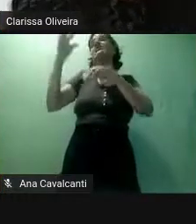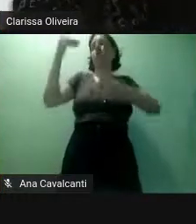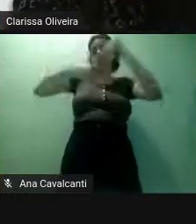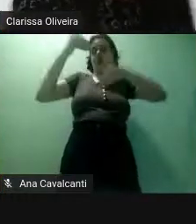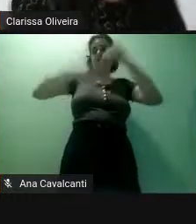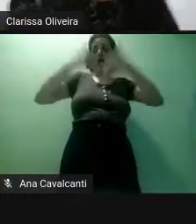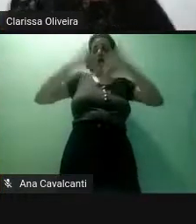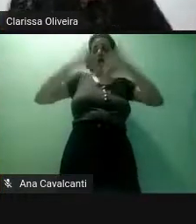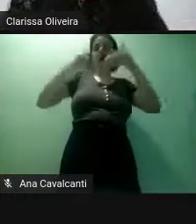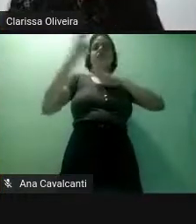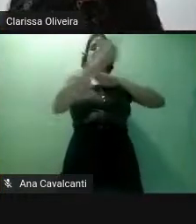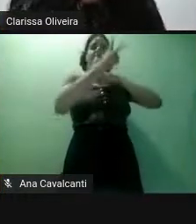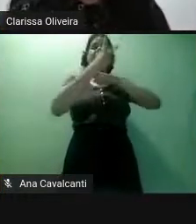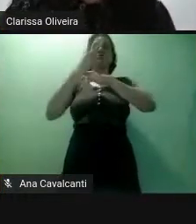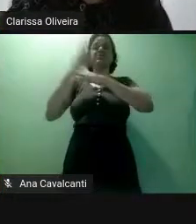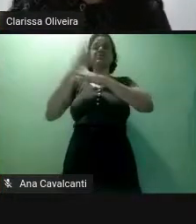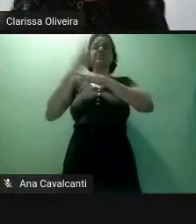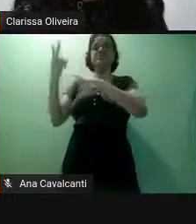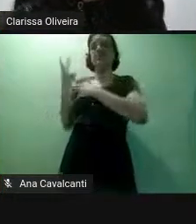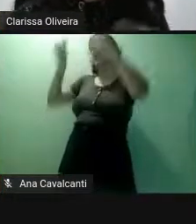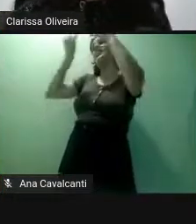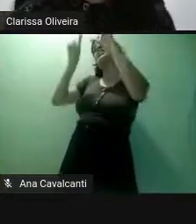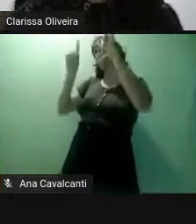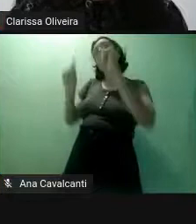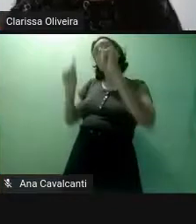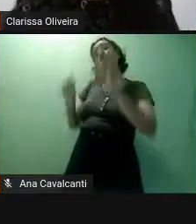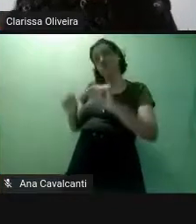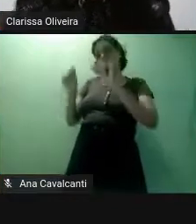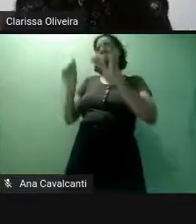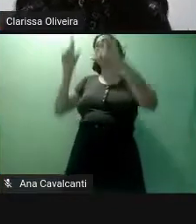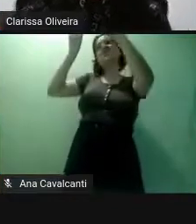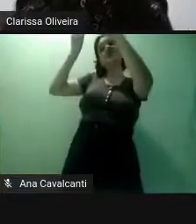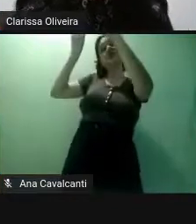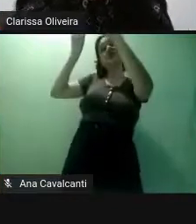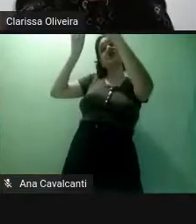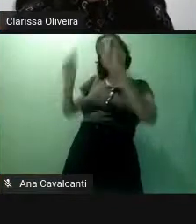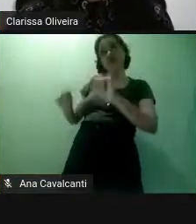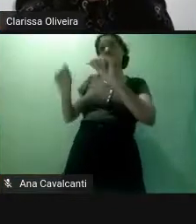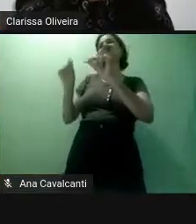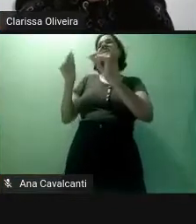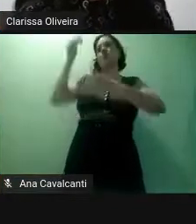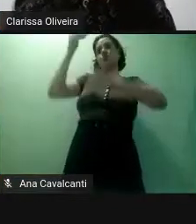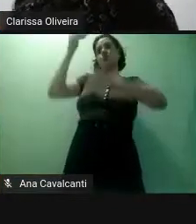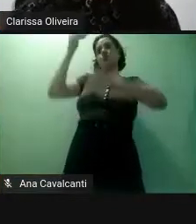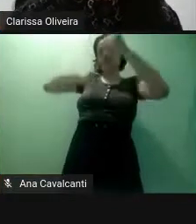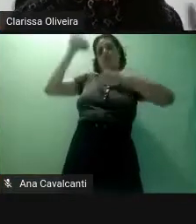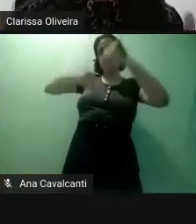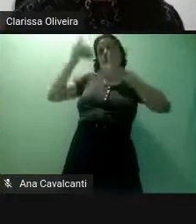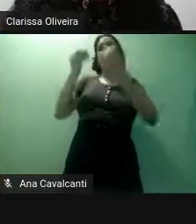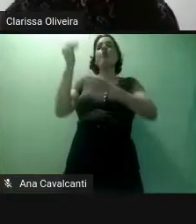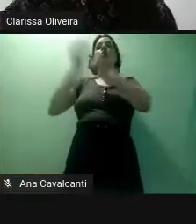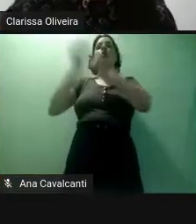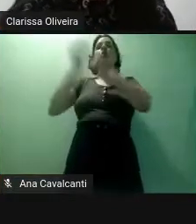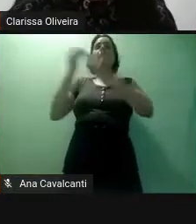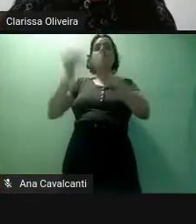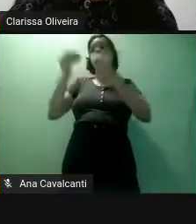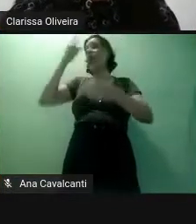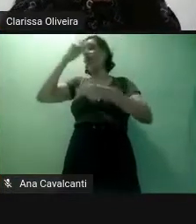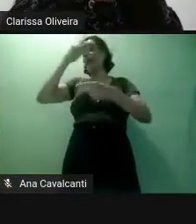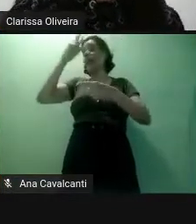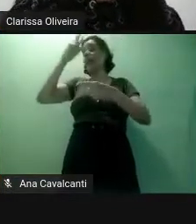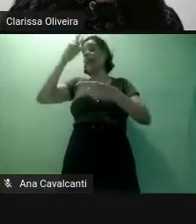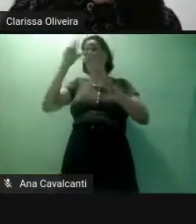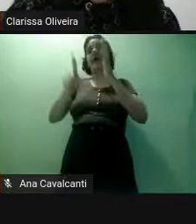fazem com que a gente diminua ao máximo esse risco de contaminação? Vamos lembrar, eu falei